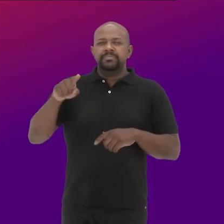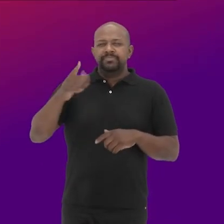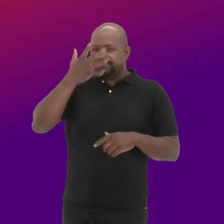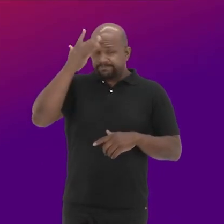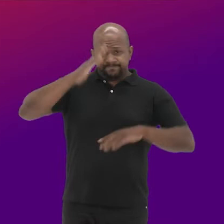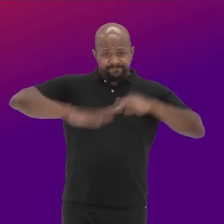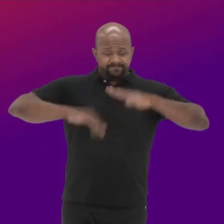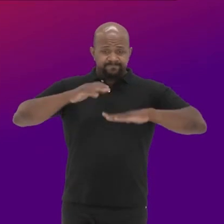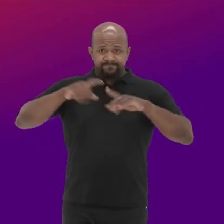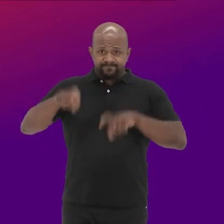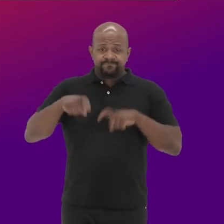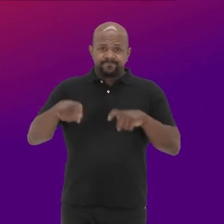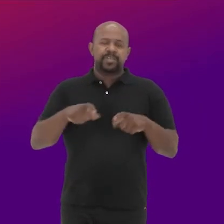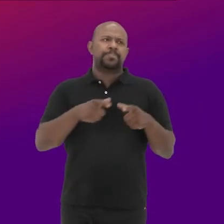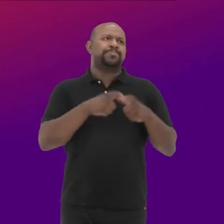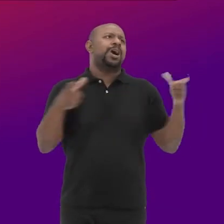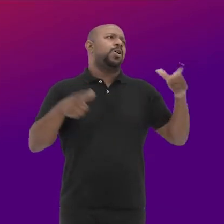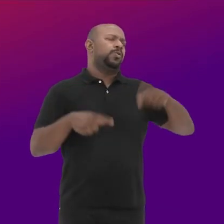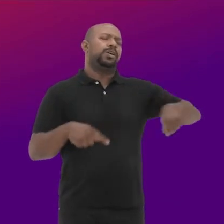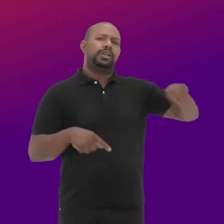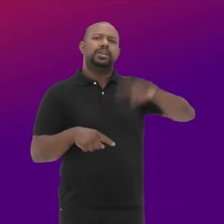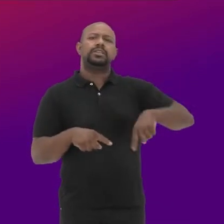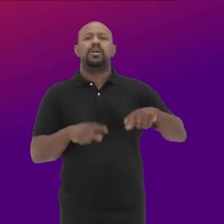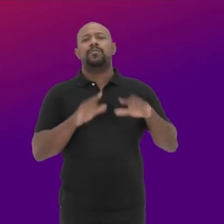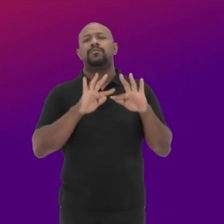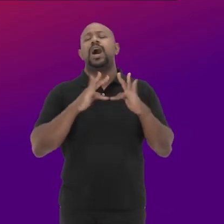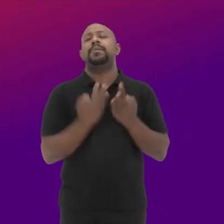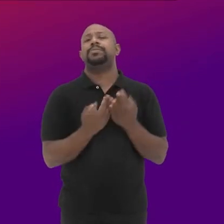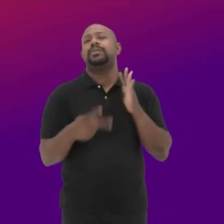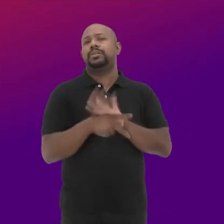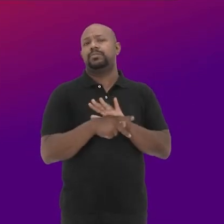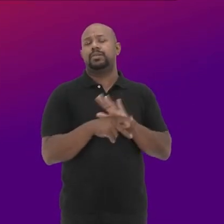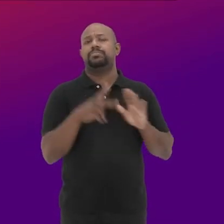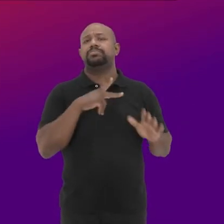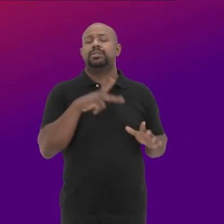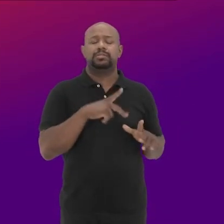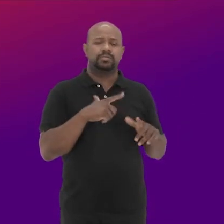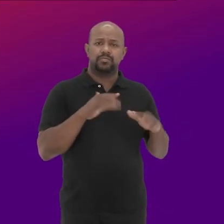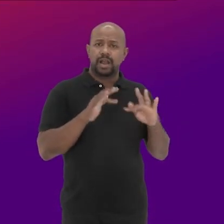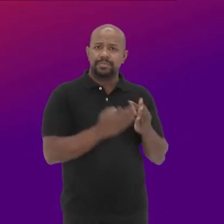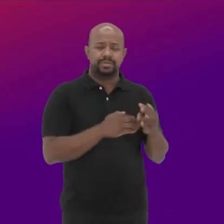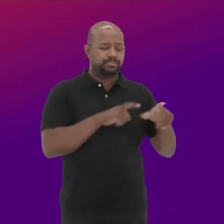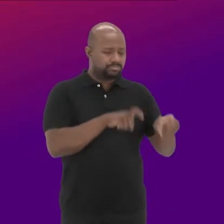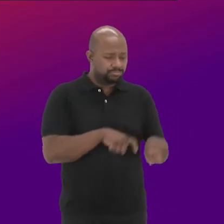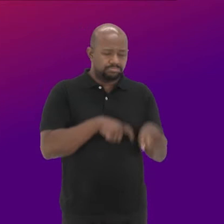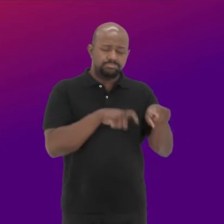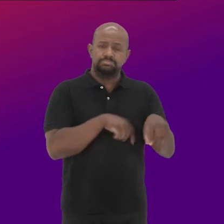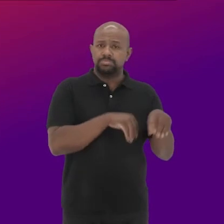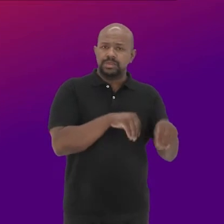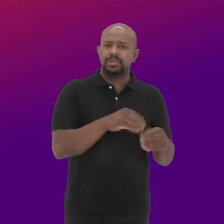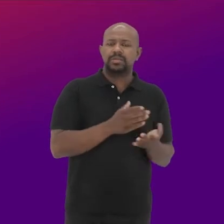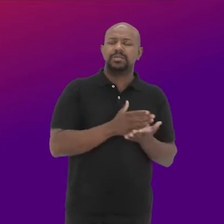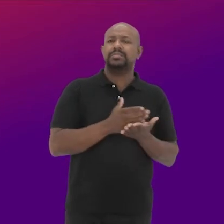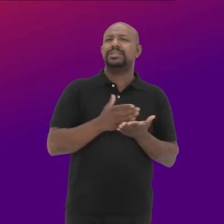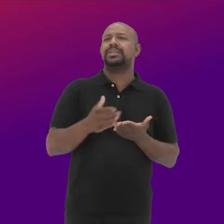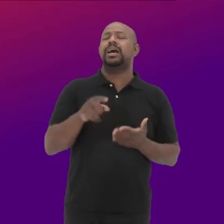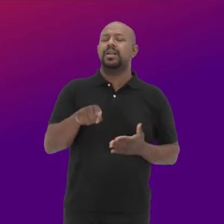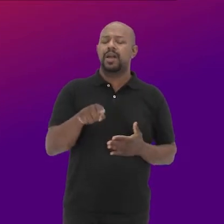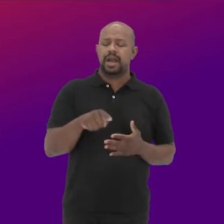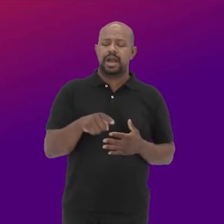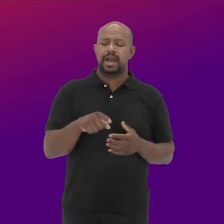esses produtores, que na sua grandíssima maioria são produtores familiares, eles começaram